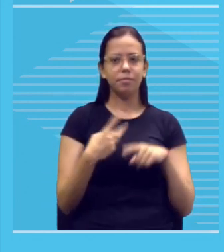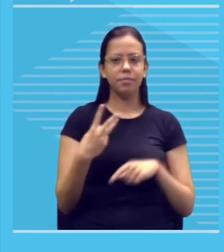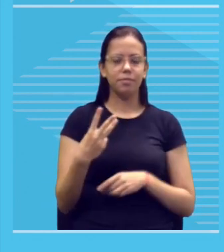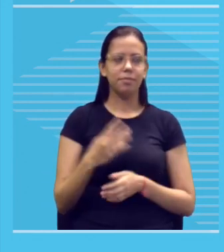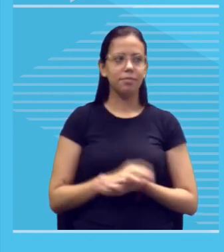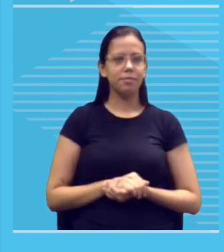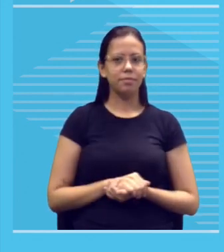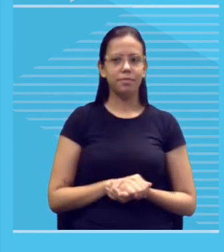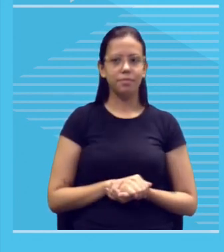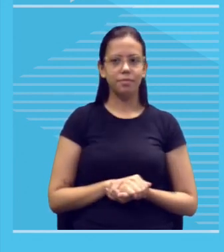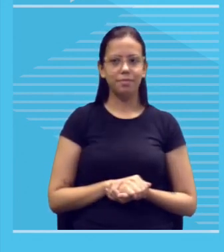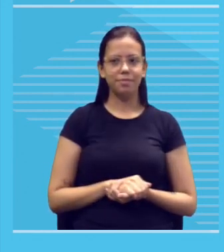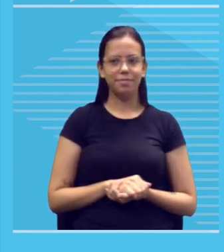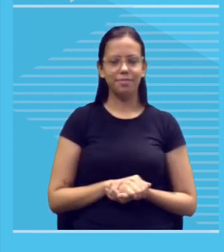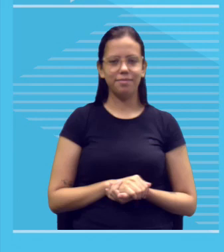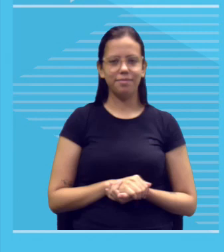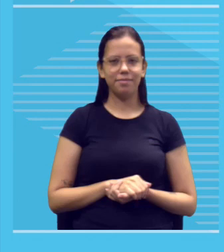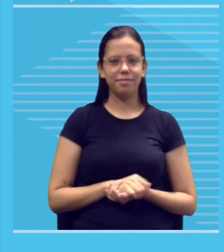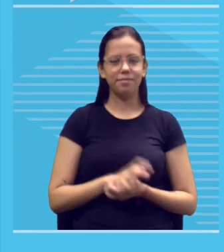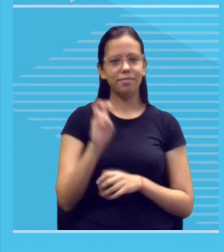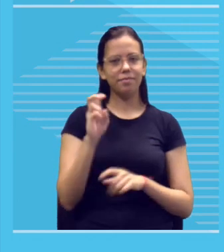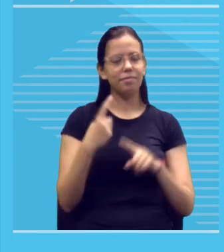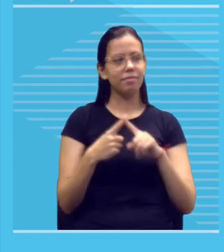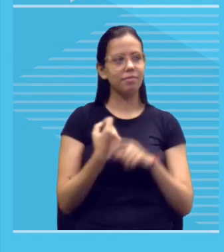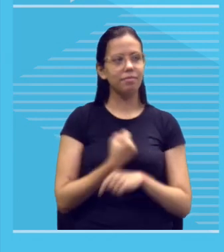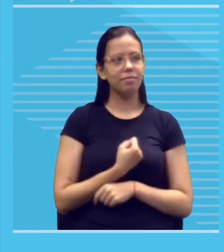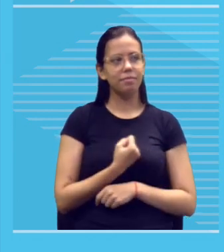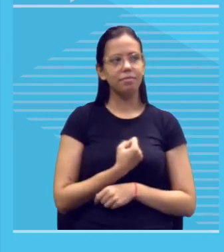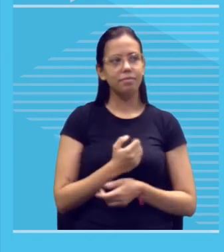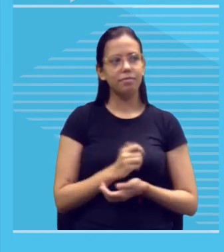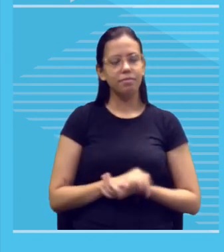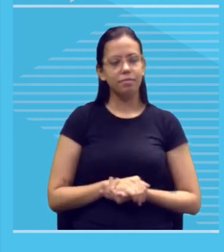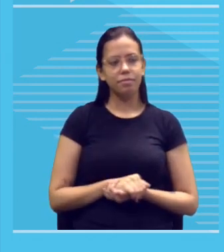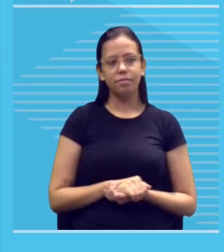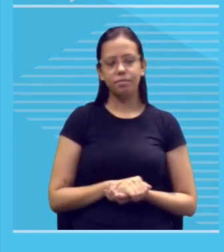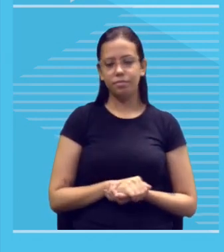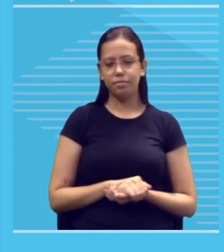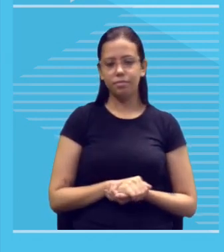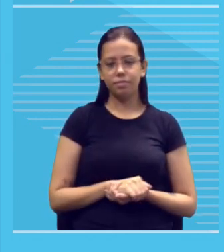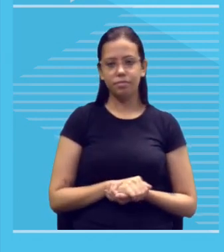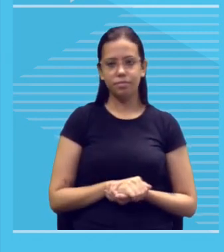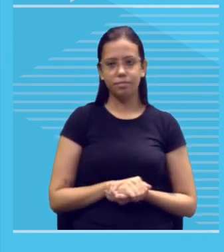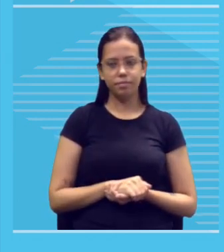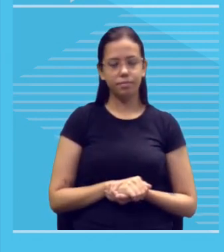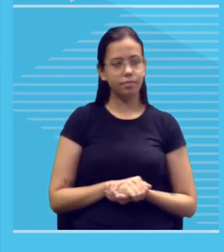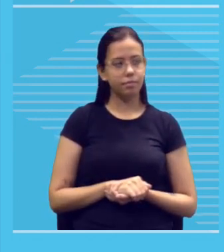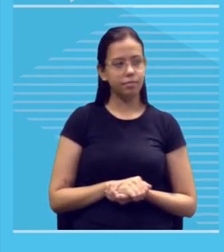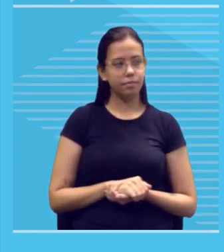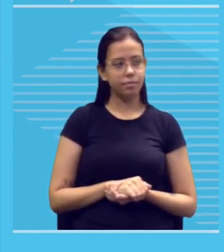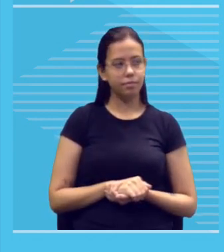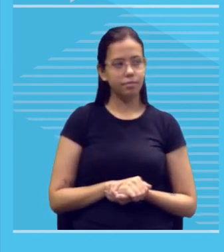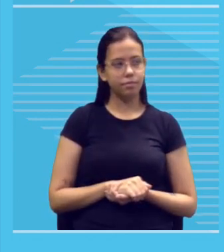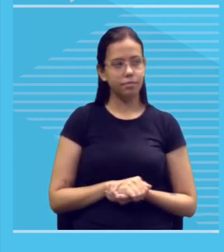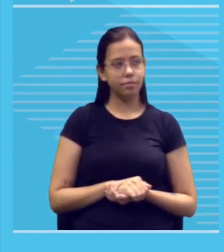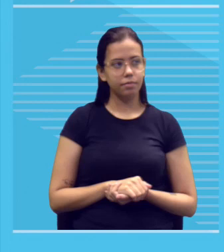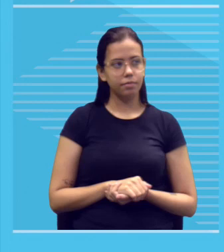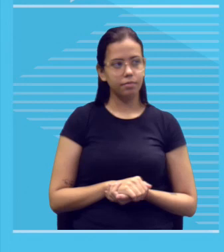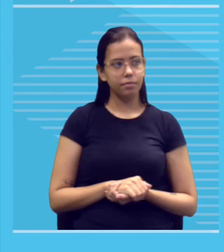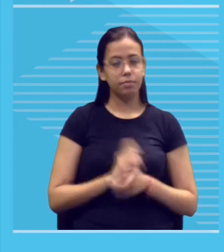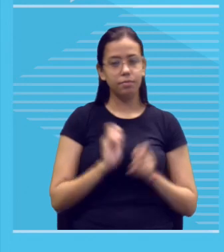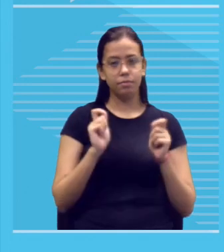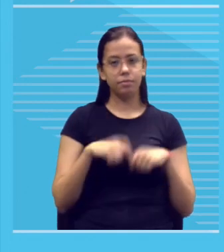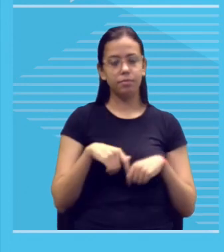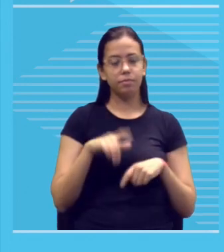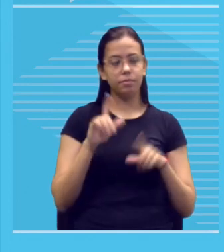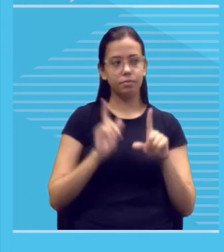o quíntuplo de um número por exemplo vamos fazer logo bem aqui ó vou escolher aqui pode ser que a letra que apareça como resposta aqui seja